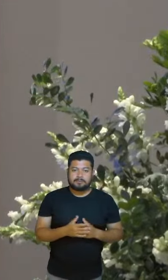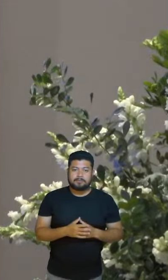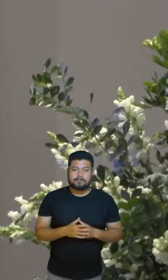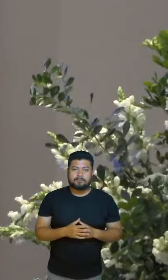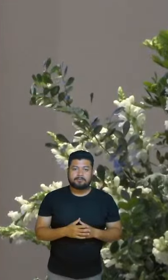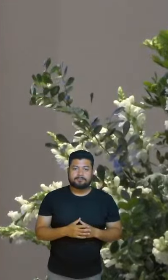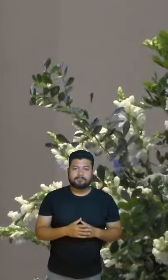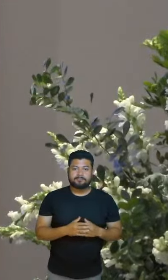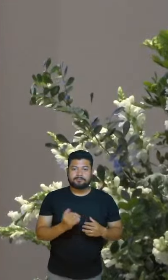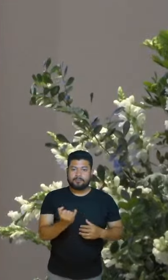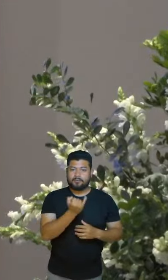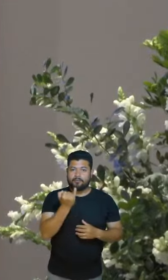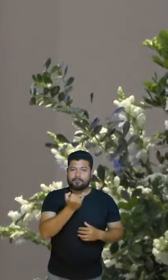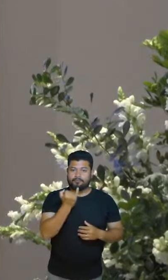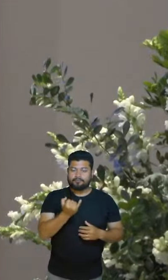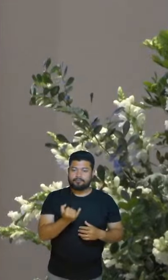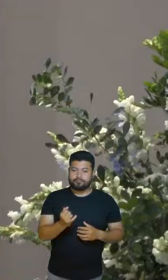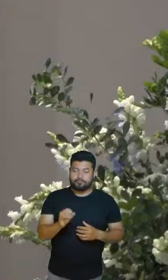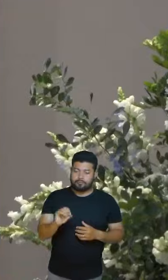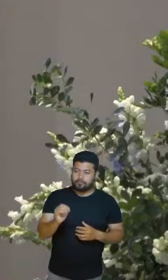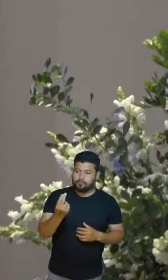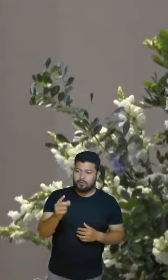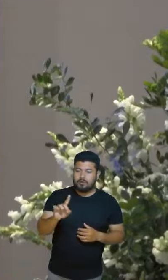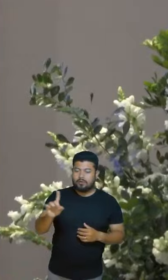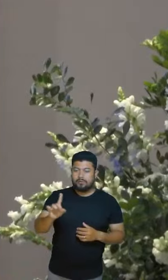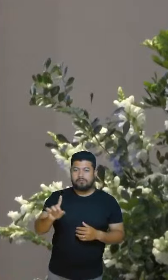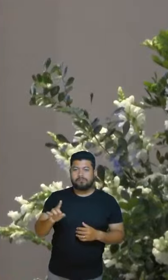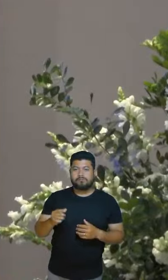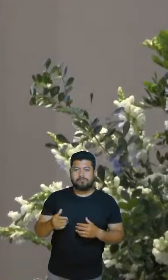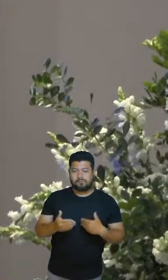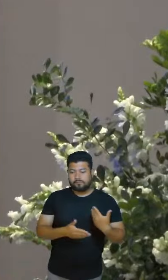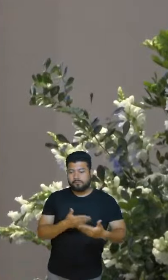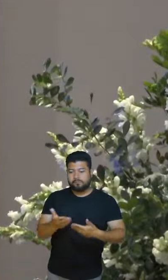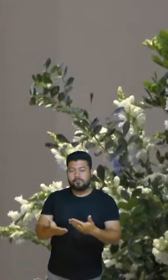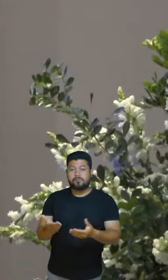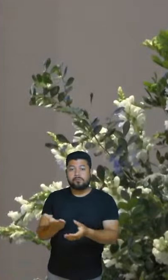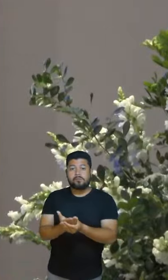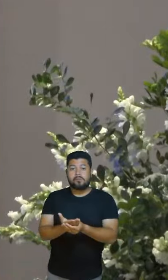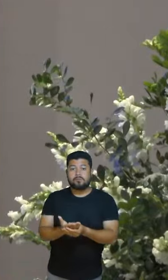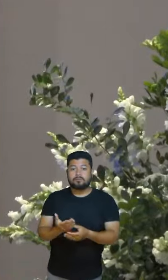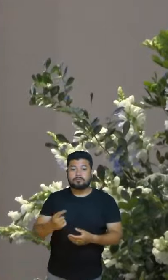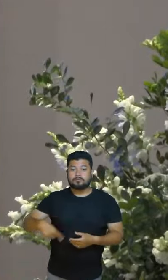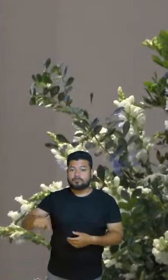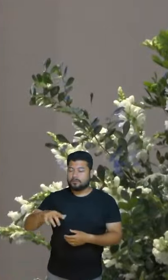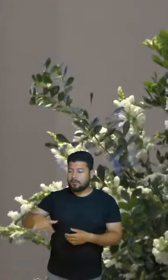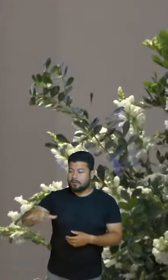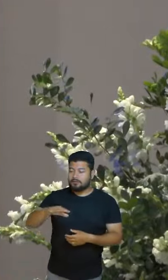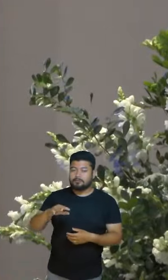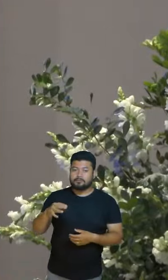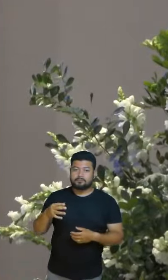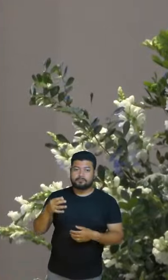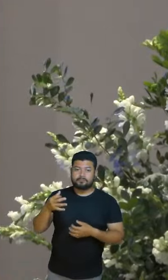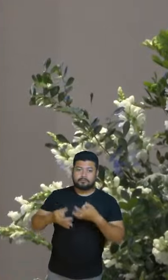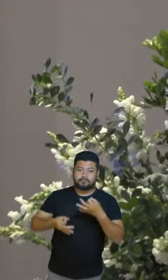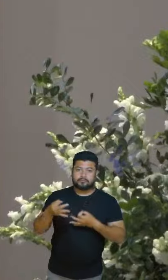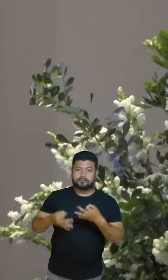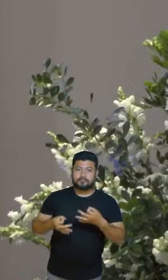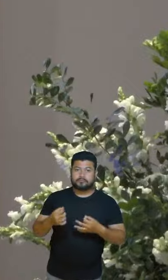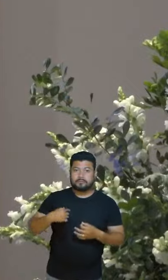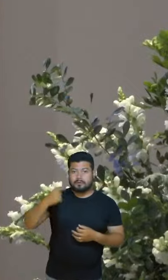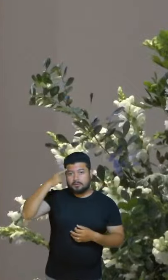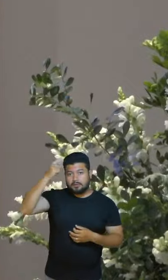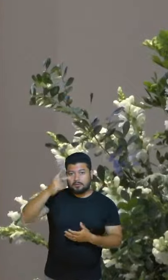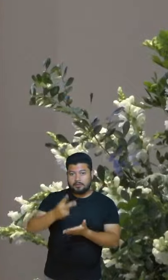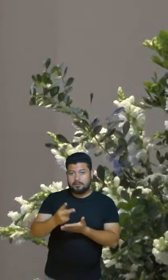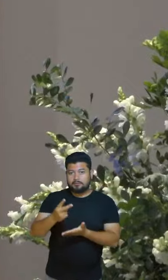aquilo que importa pro processo não nós lá que somos da área jurídica Nós lembramos sempre que você tem as